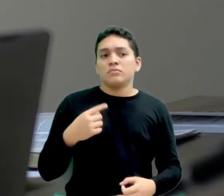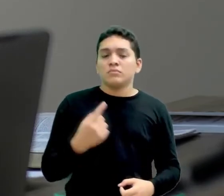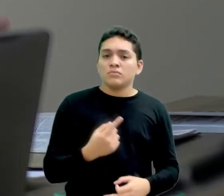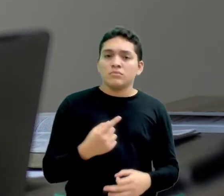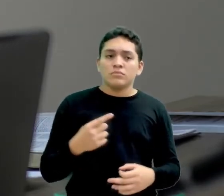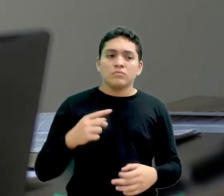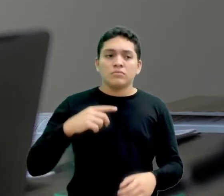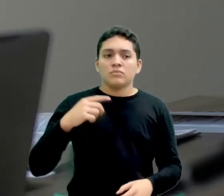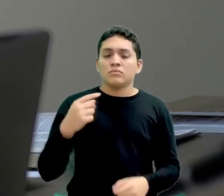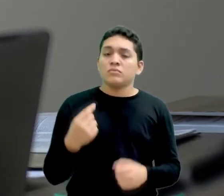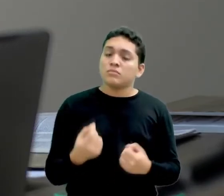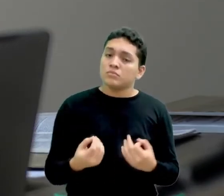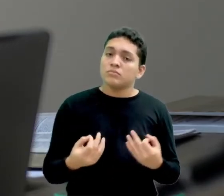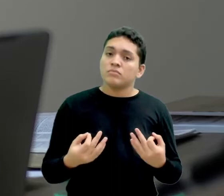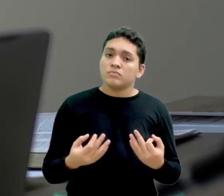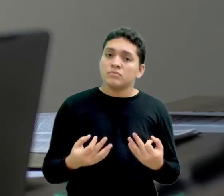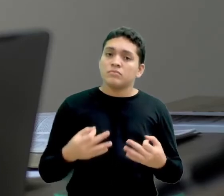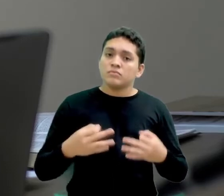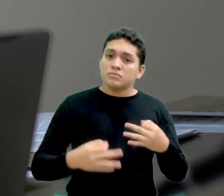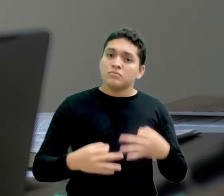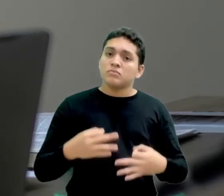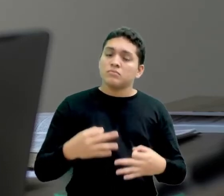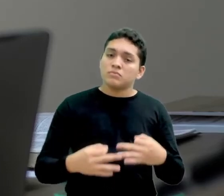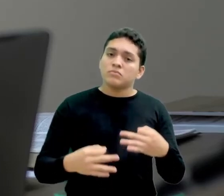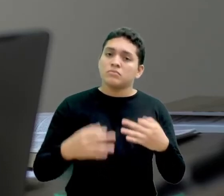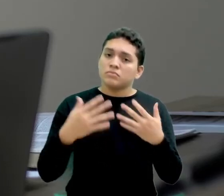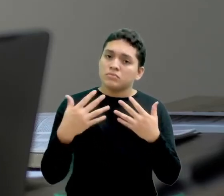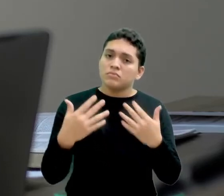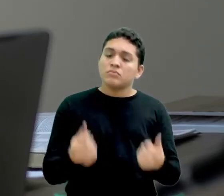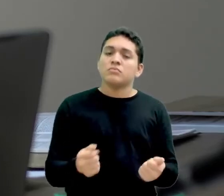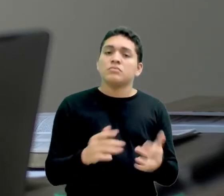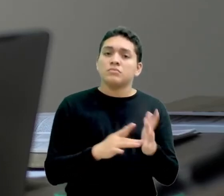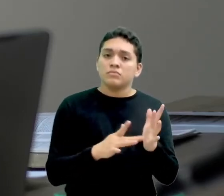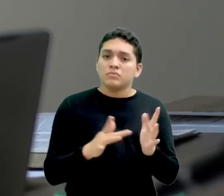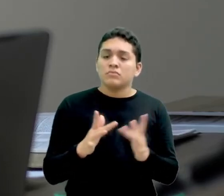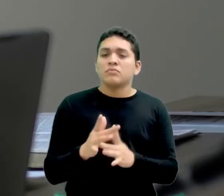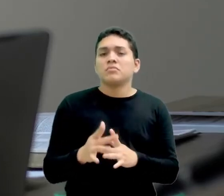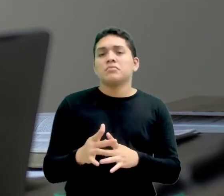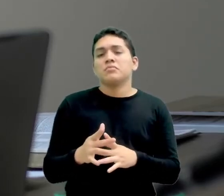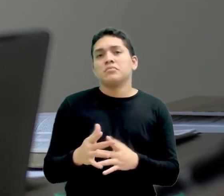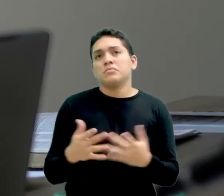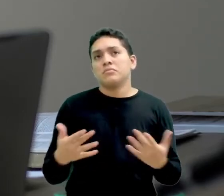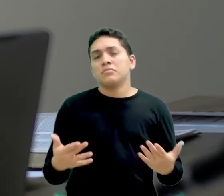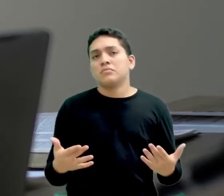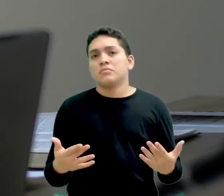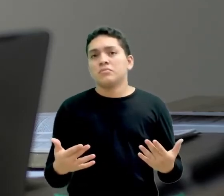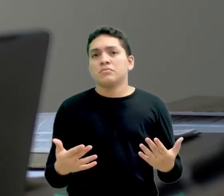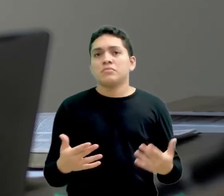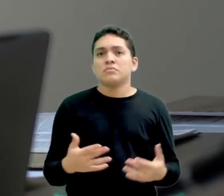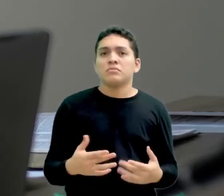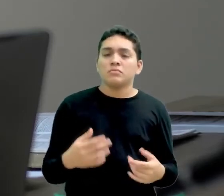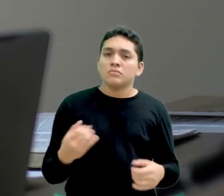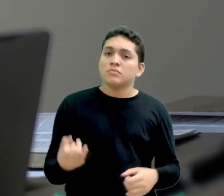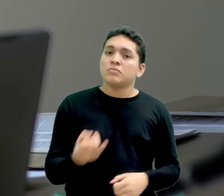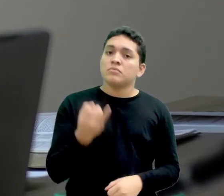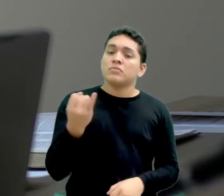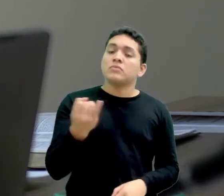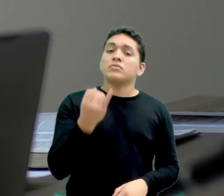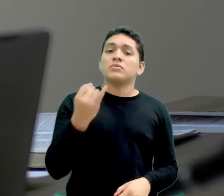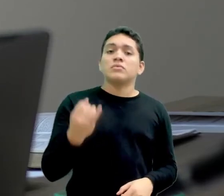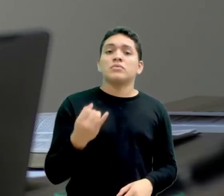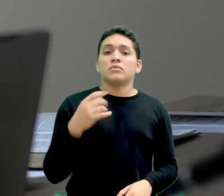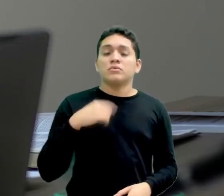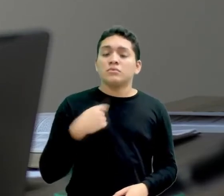tribunais, vá, né, busque se reconciliar, busque conciliar. E essa questão da conciliação ela é muito importante porque, assim, dentro da